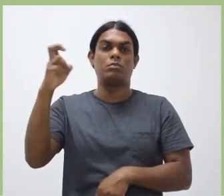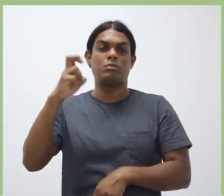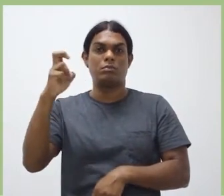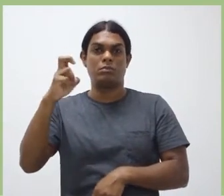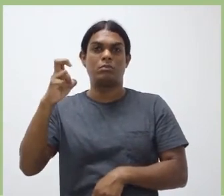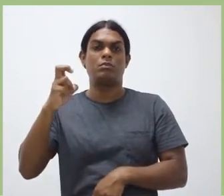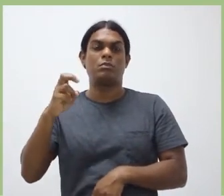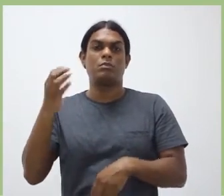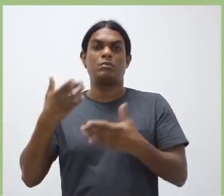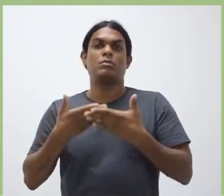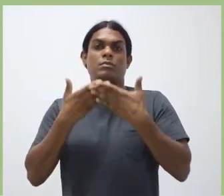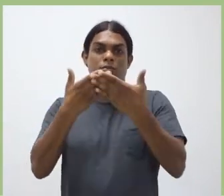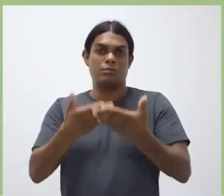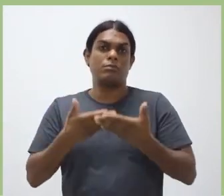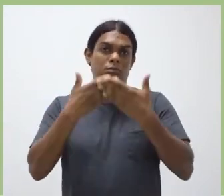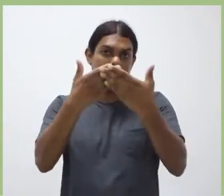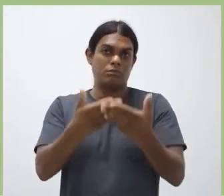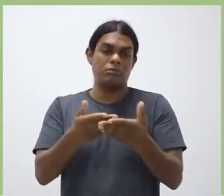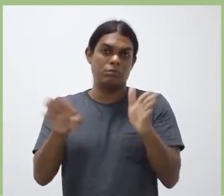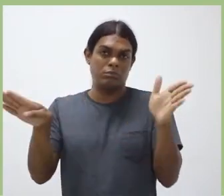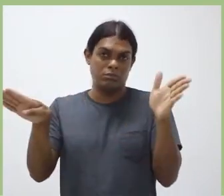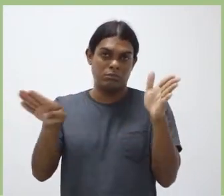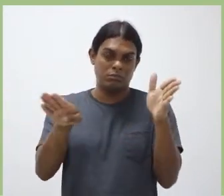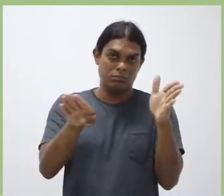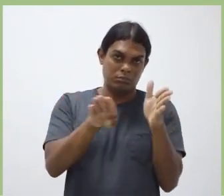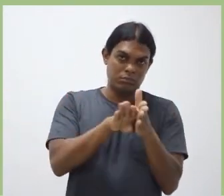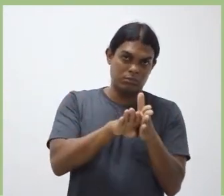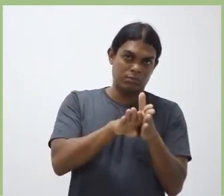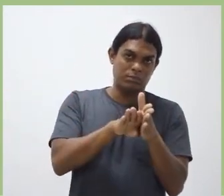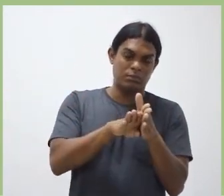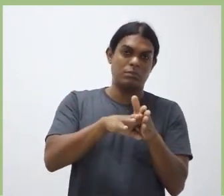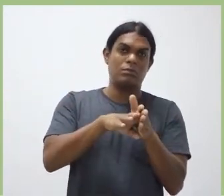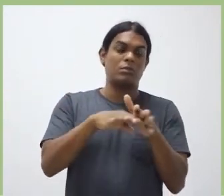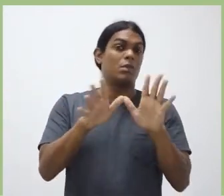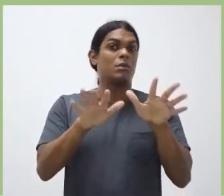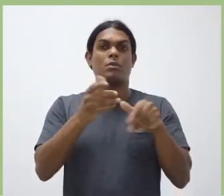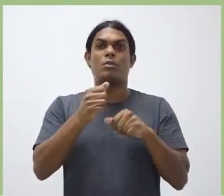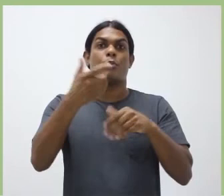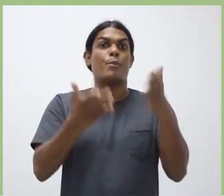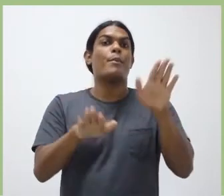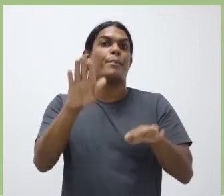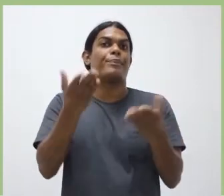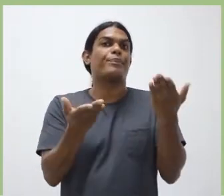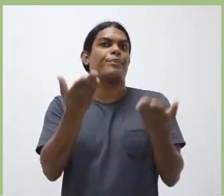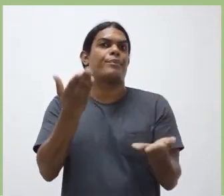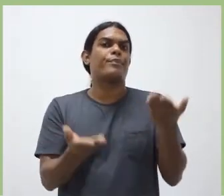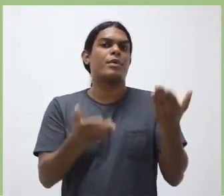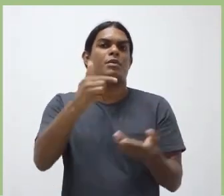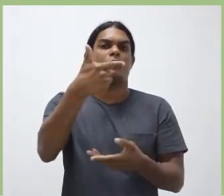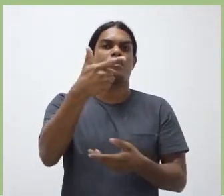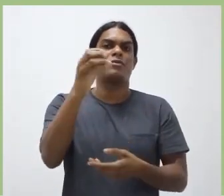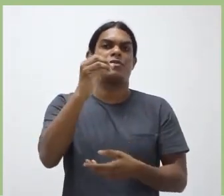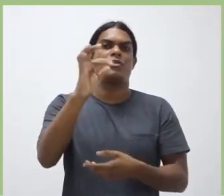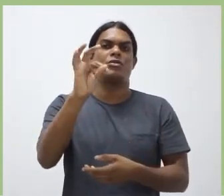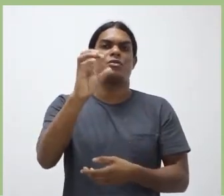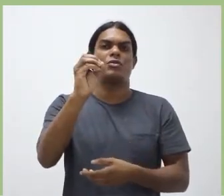35 dias por navio, para se trazer uma carga de 20 toneladas.